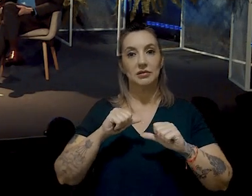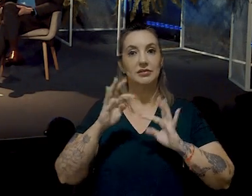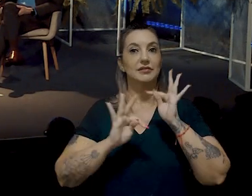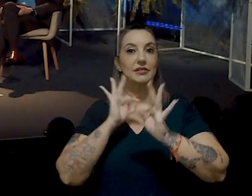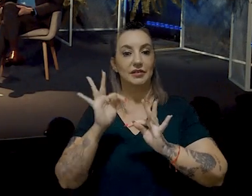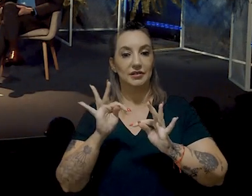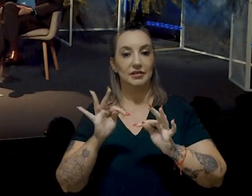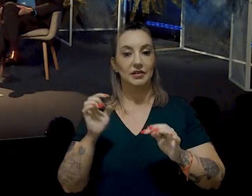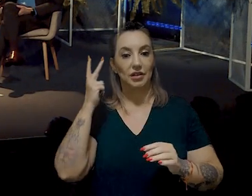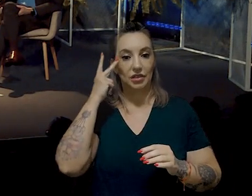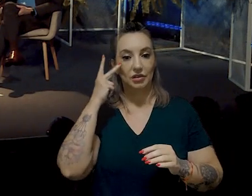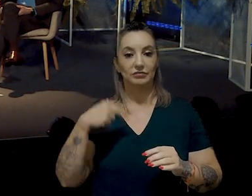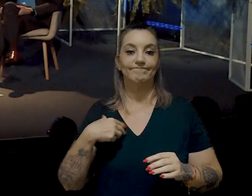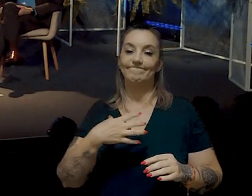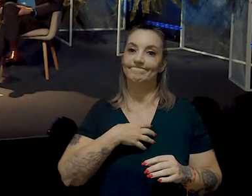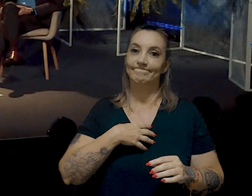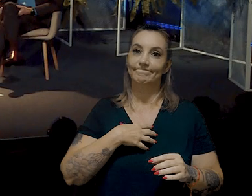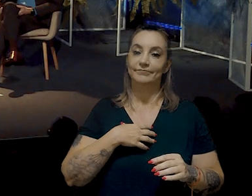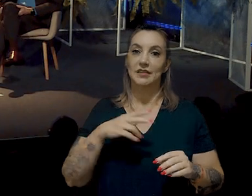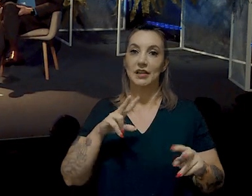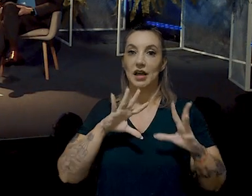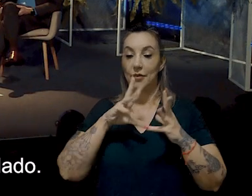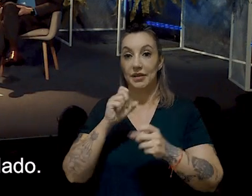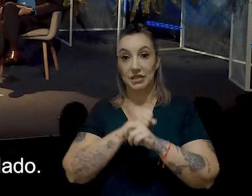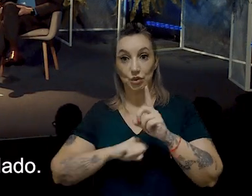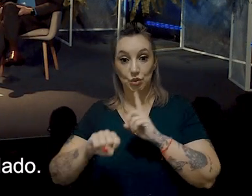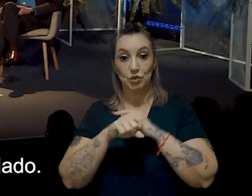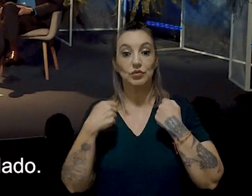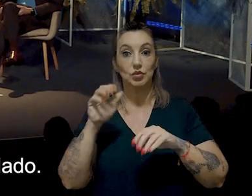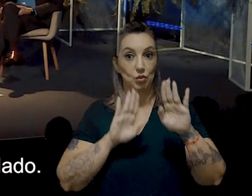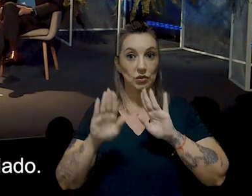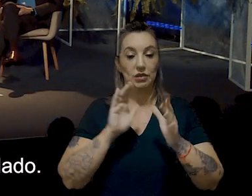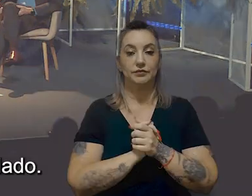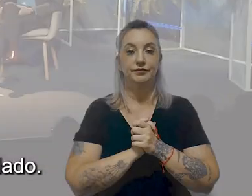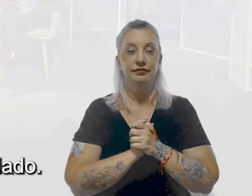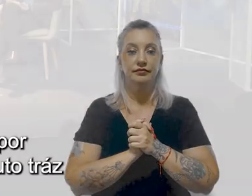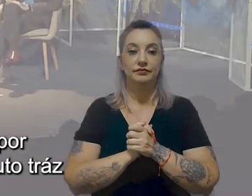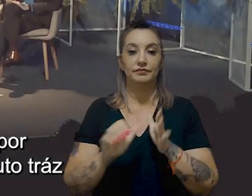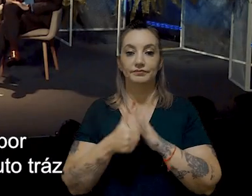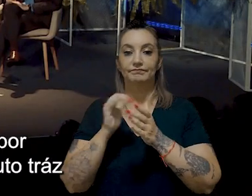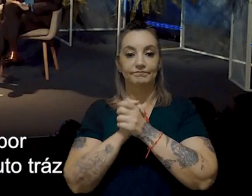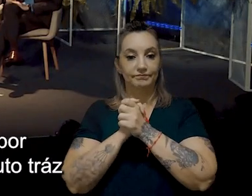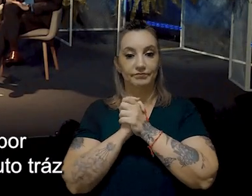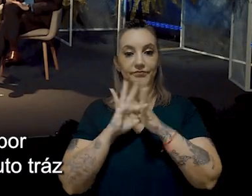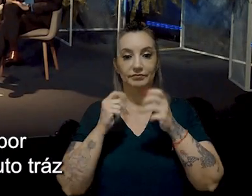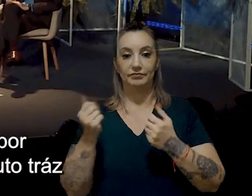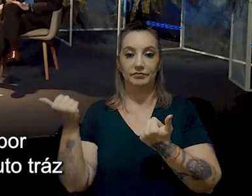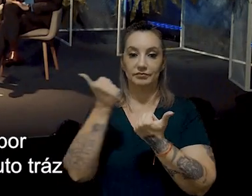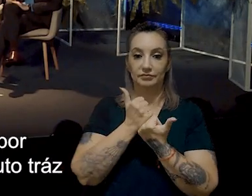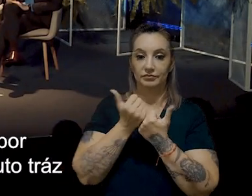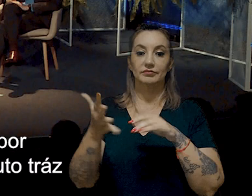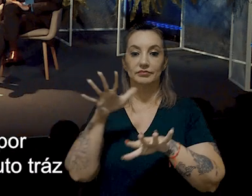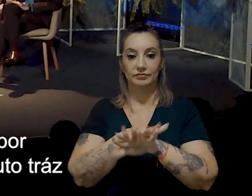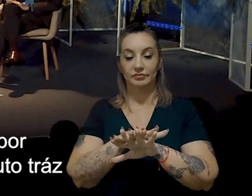tecnologia do e normalmente ele pega pelo ponto de vista ambiental e social que a gente precisa tomar muito cuidado primeiro parabenizar e agradecer por